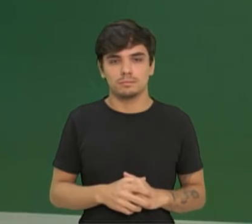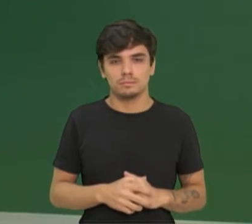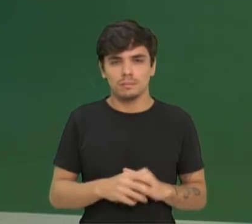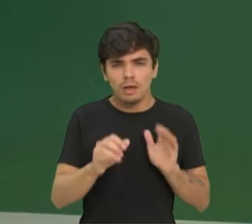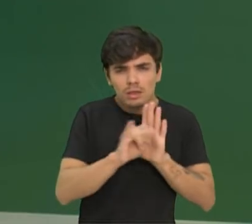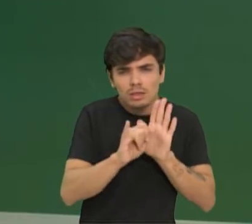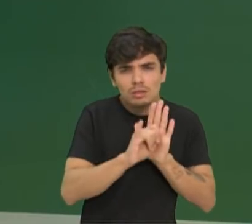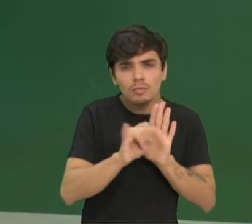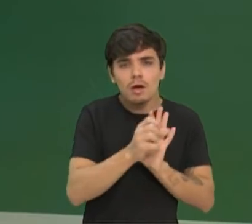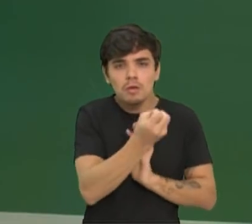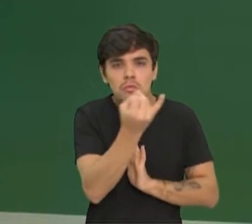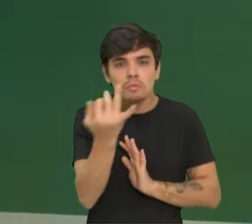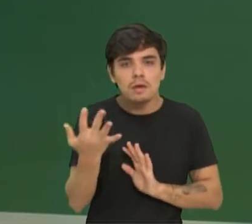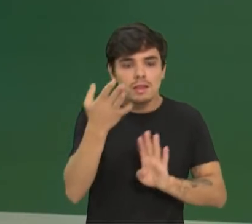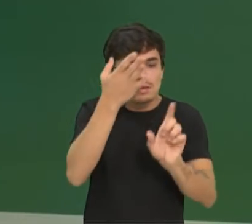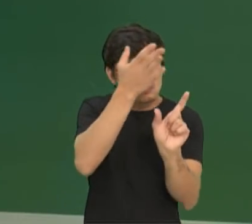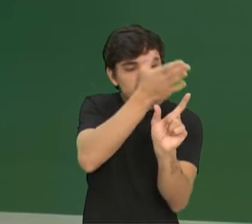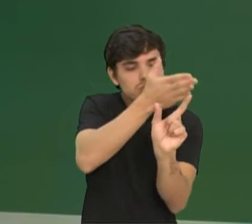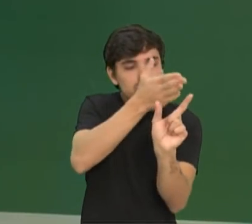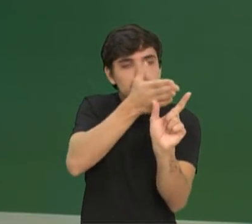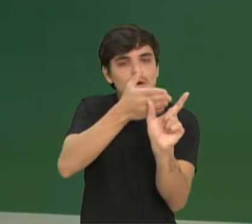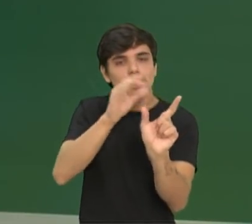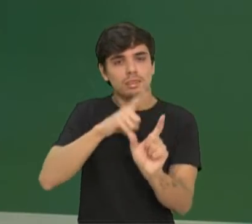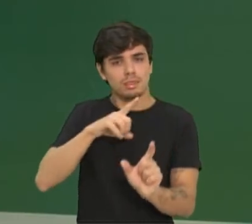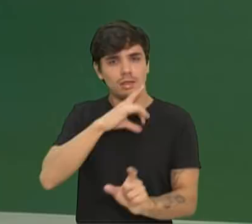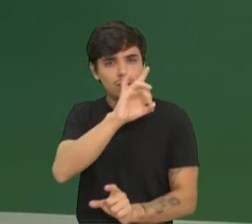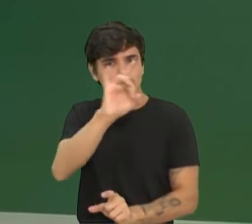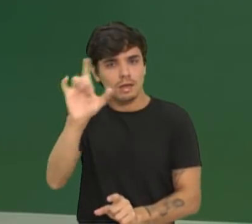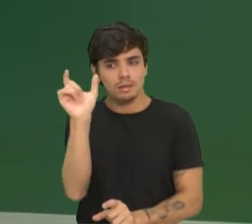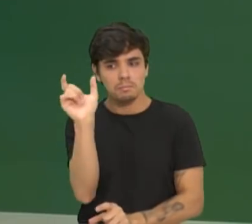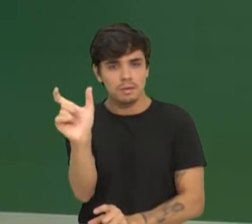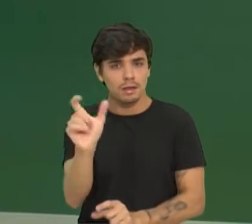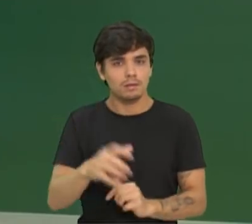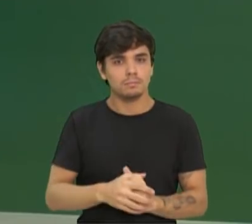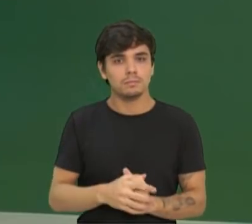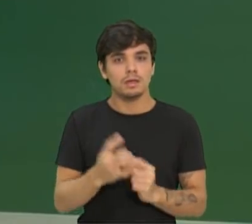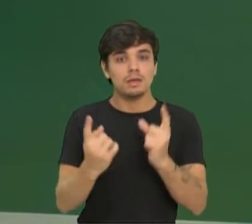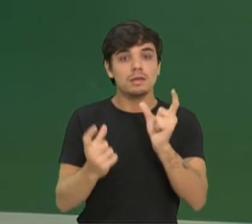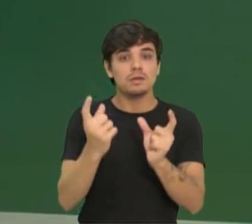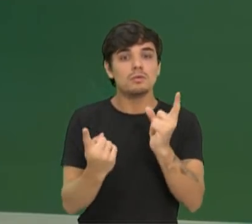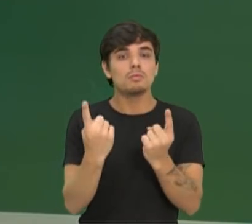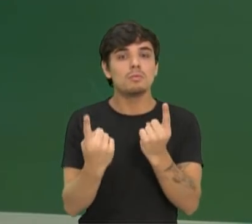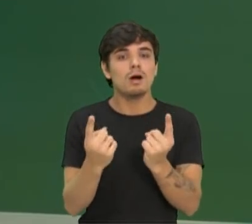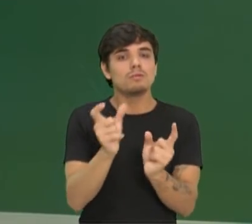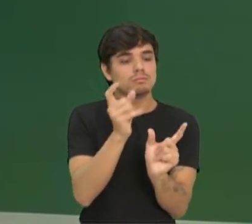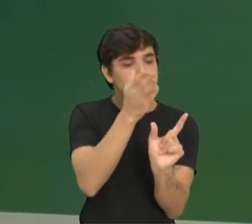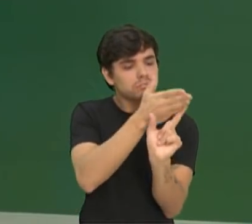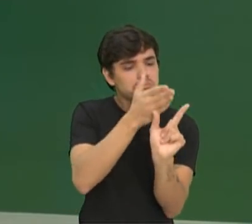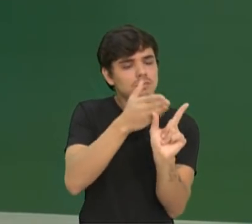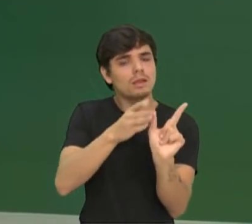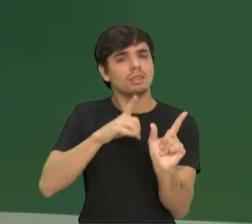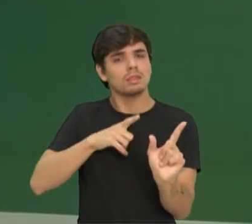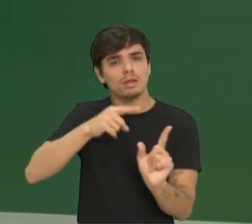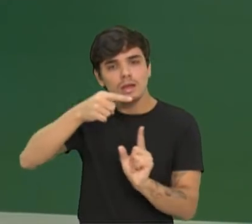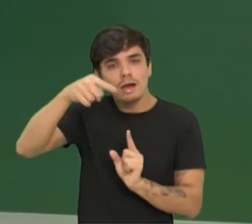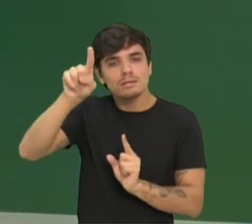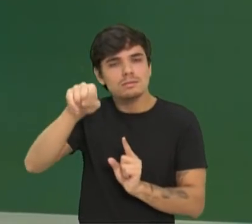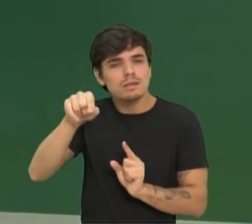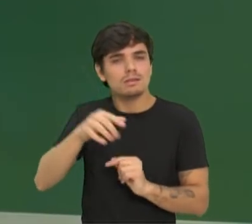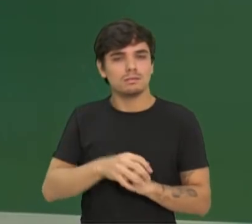Identificou quantas sílabas tem cada palavra? E qual é a sílaba que possui o acento? Então, confira junto